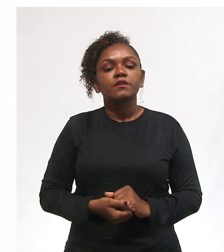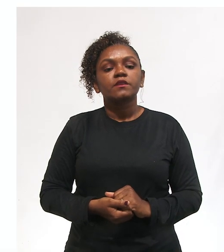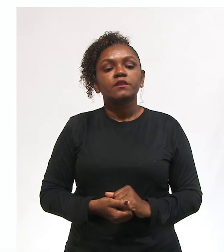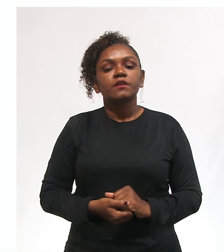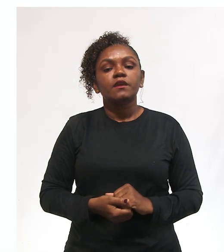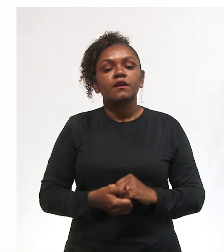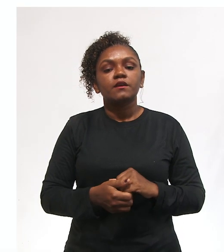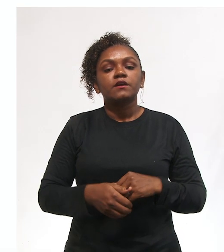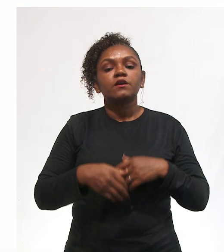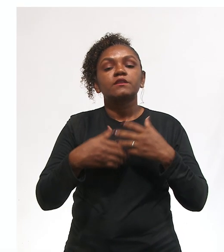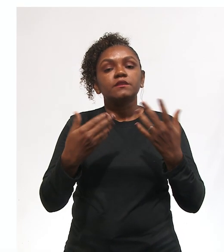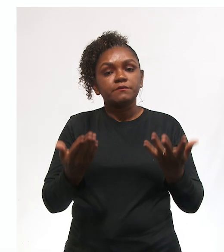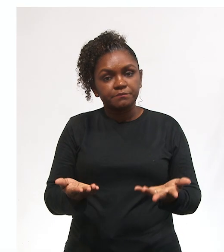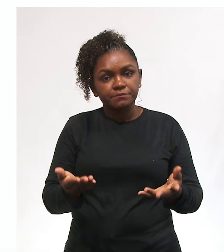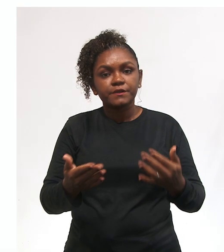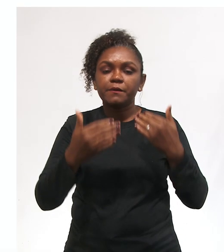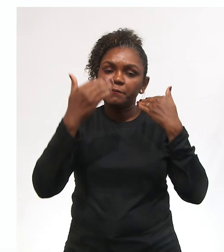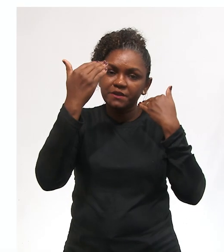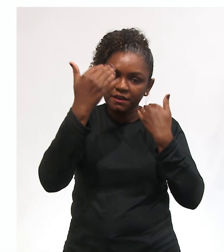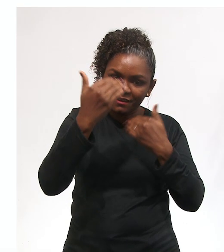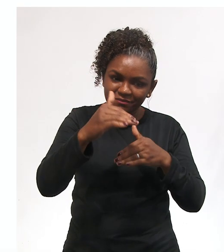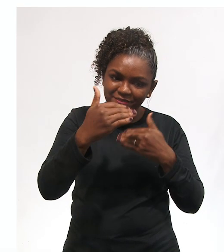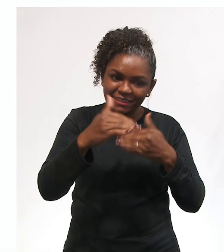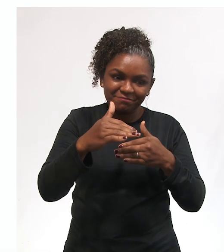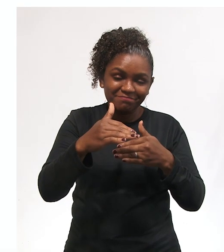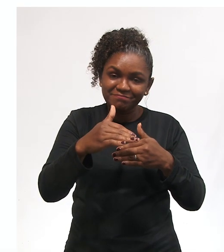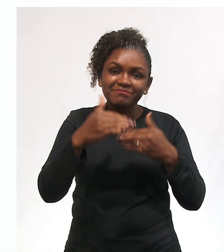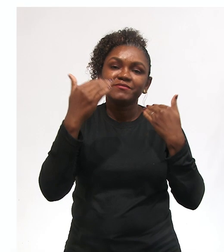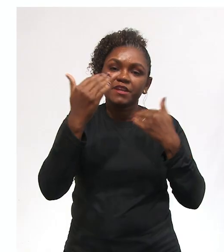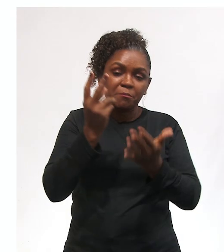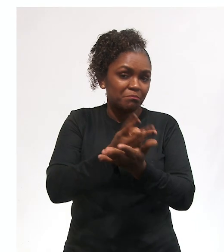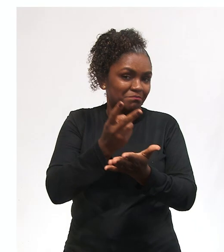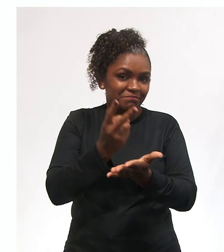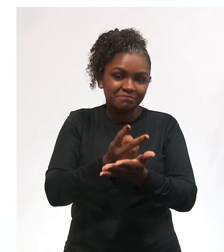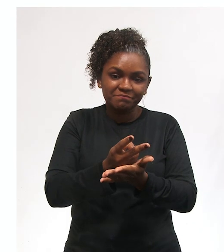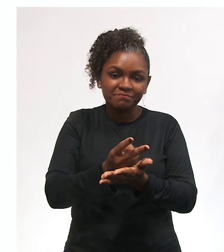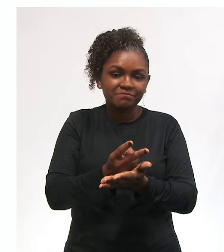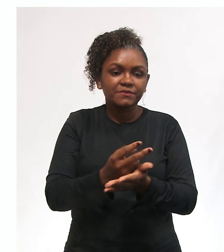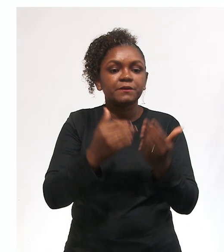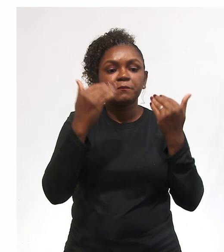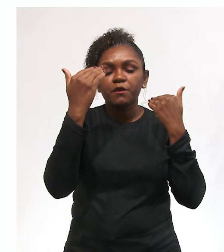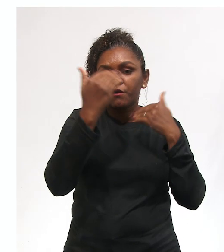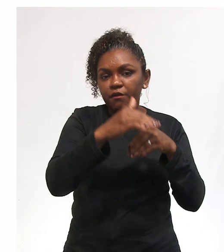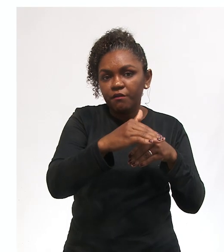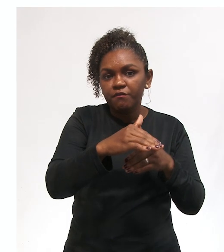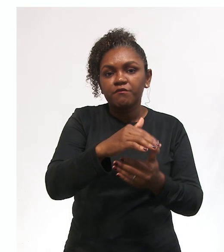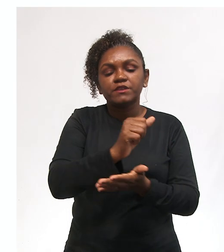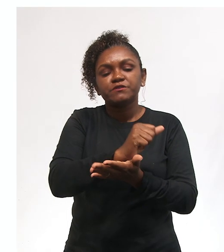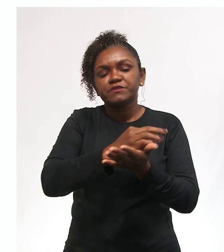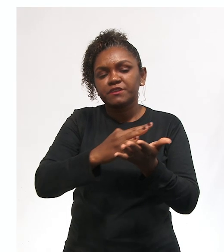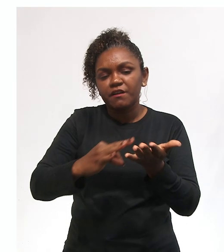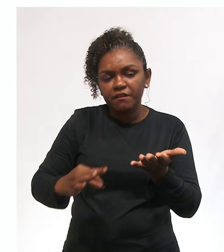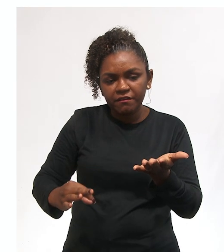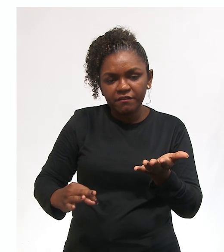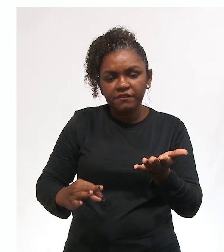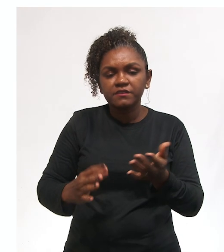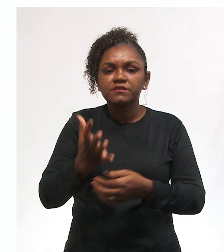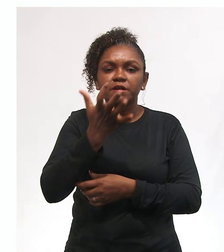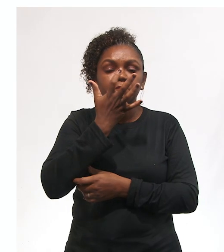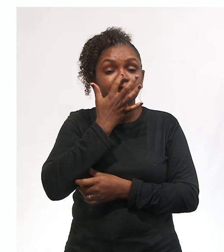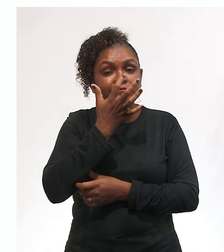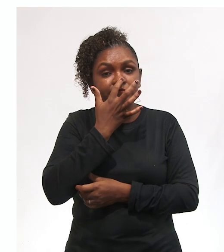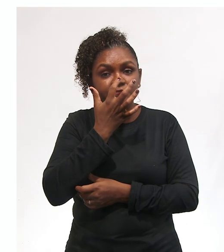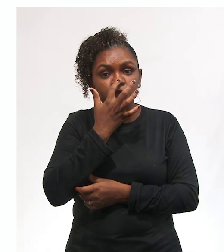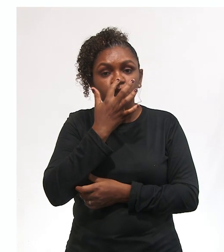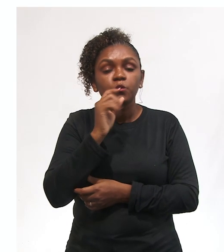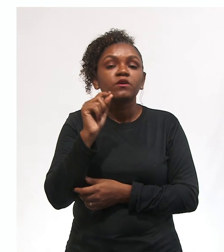os instrumentos avaliativos ainda continuam esses mesmos, né, pessoal? Não tem jeito, como eu falei. Não inventaram melhor do que provas, trabalho, observação. Por que